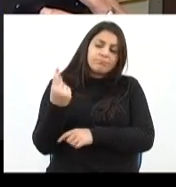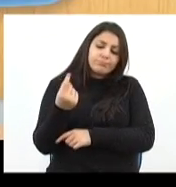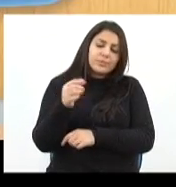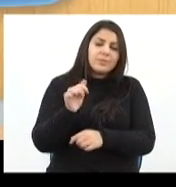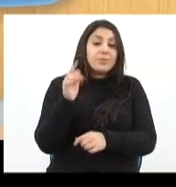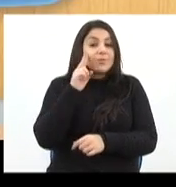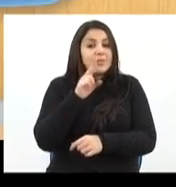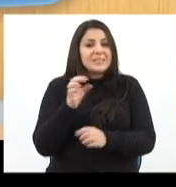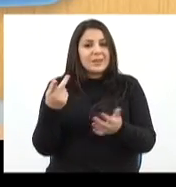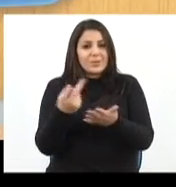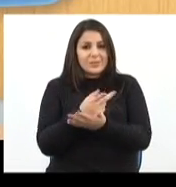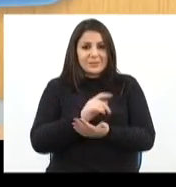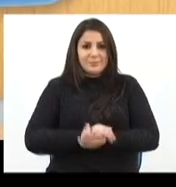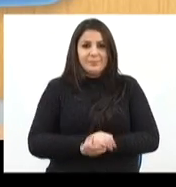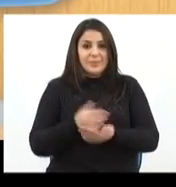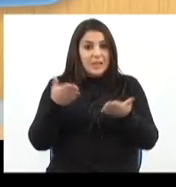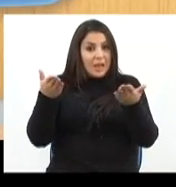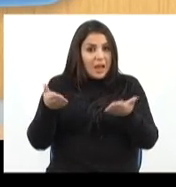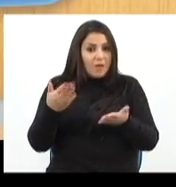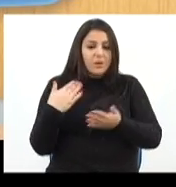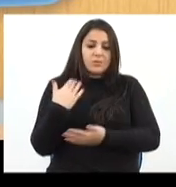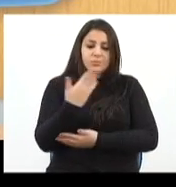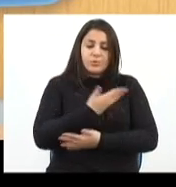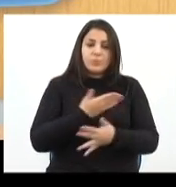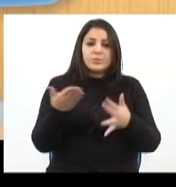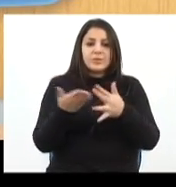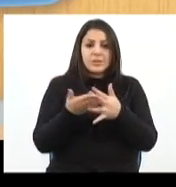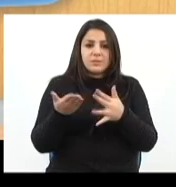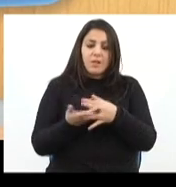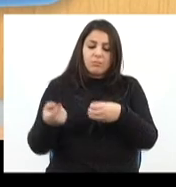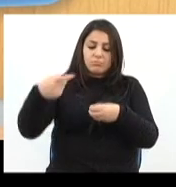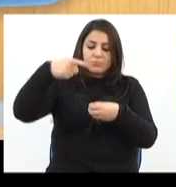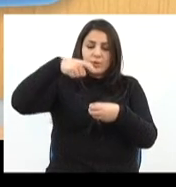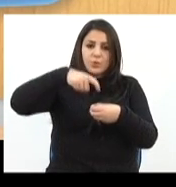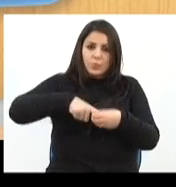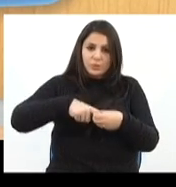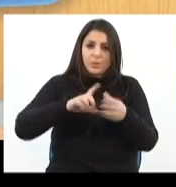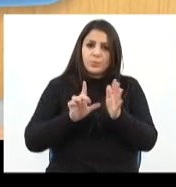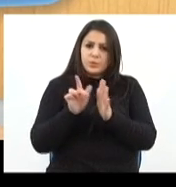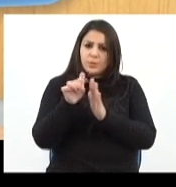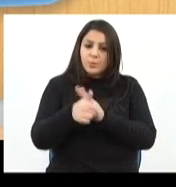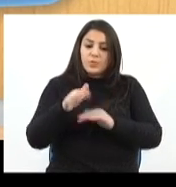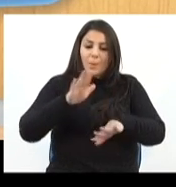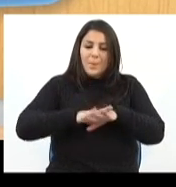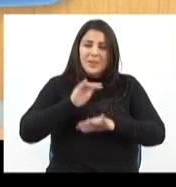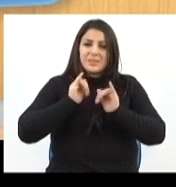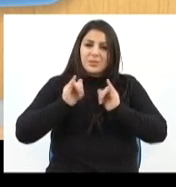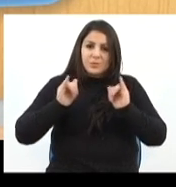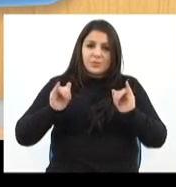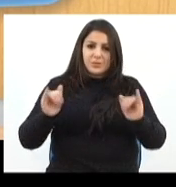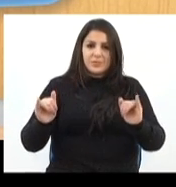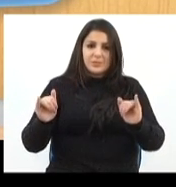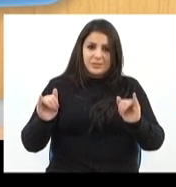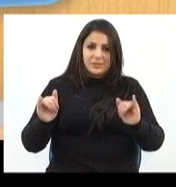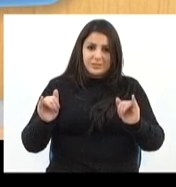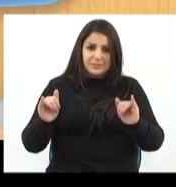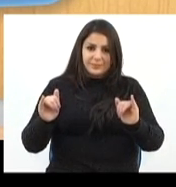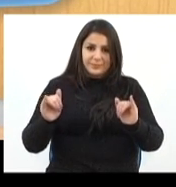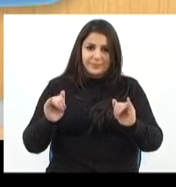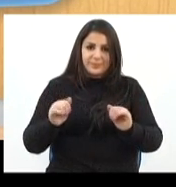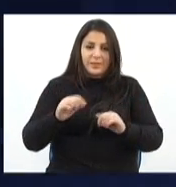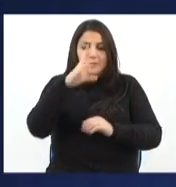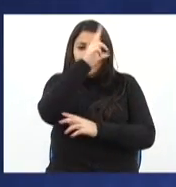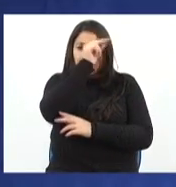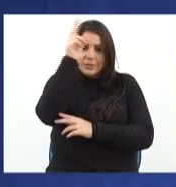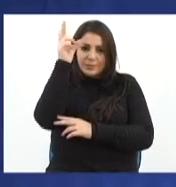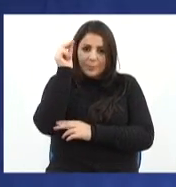acontece. E agora nós vamos para o intervalo e retornamos em seguida com outras informações do Parlamento